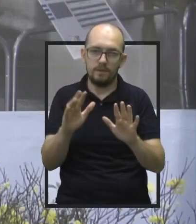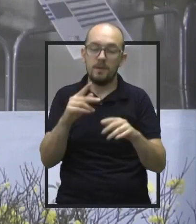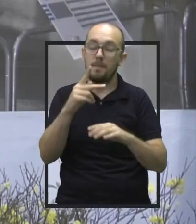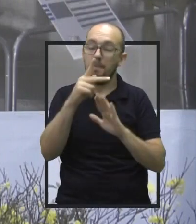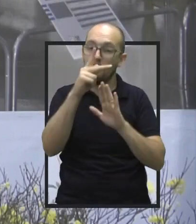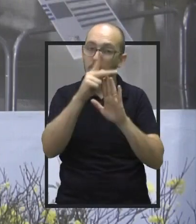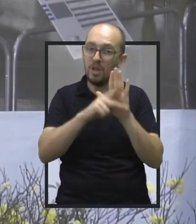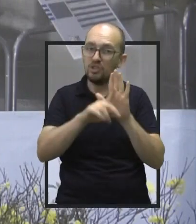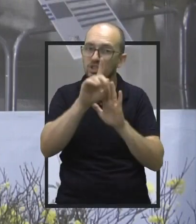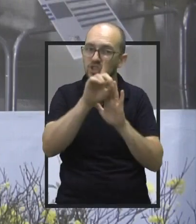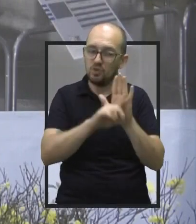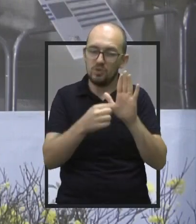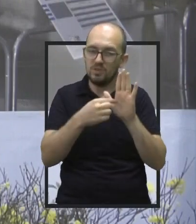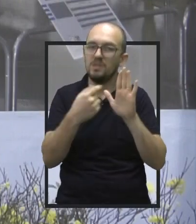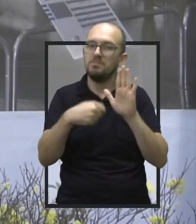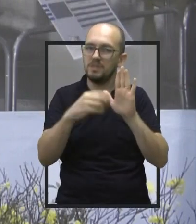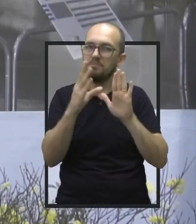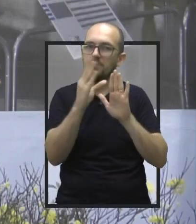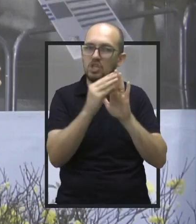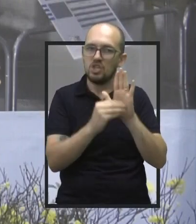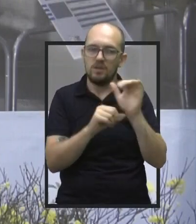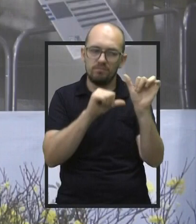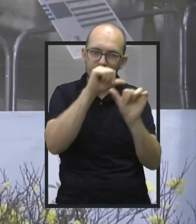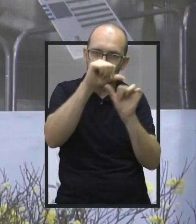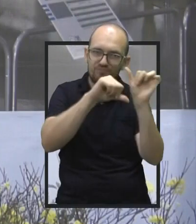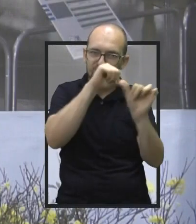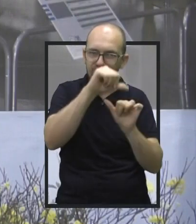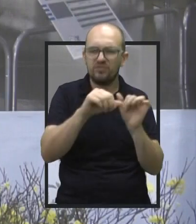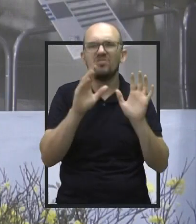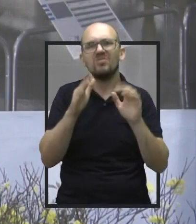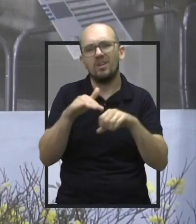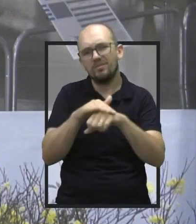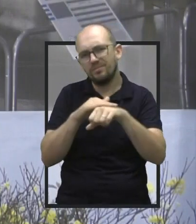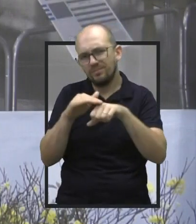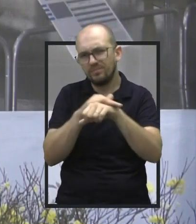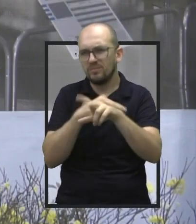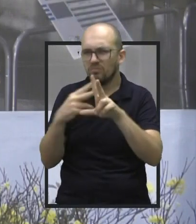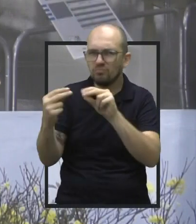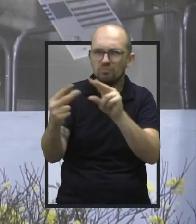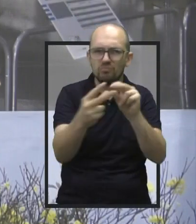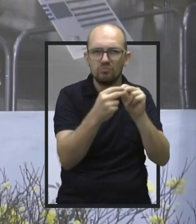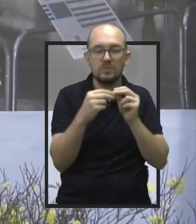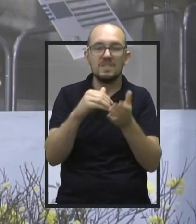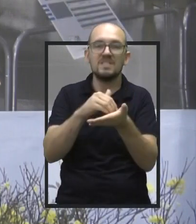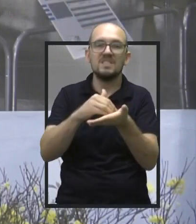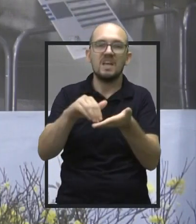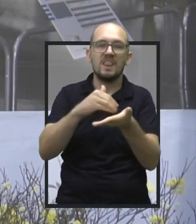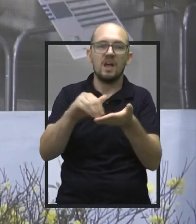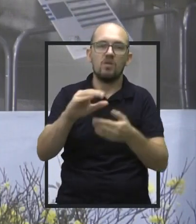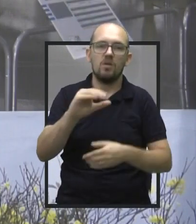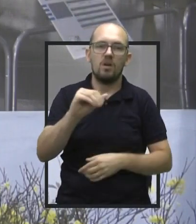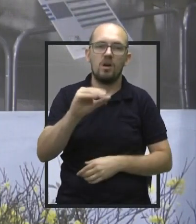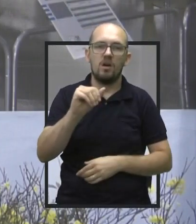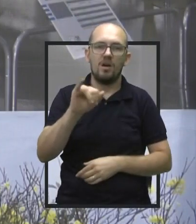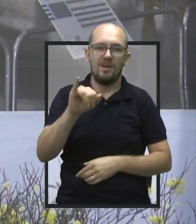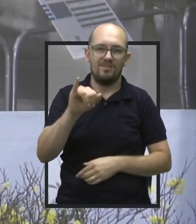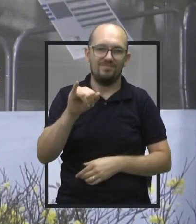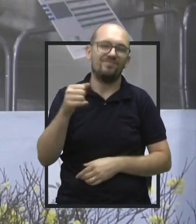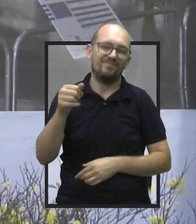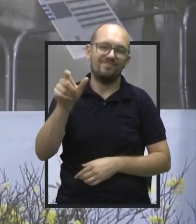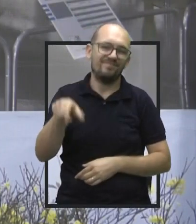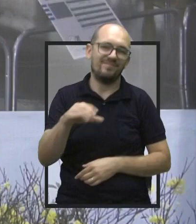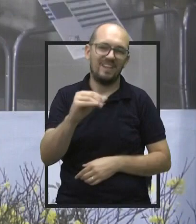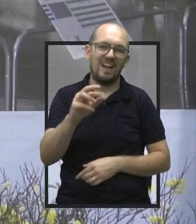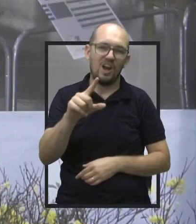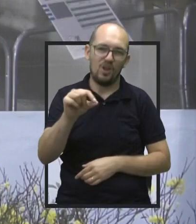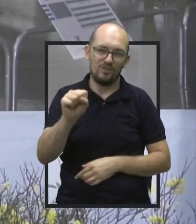fazer é mexer no plano diretor. Isso a gente já vem conversando aí com o secretário, né, o Cacá e o Carlos Ramos. Tem se